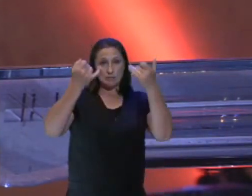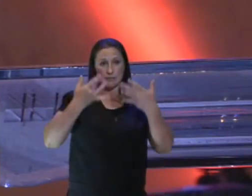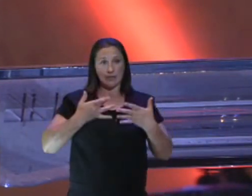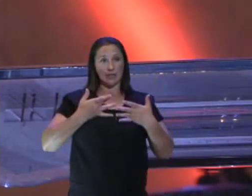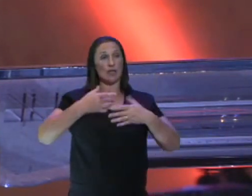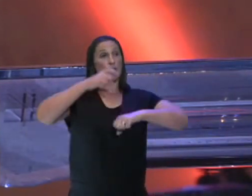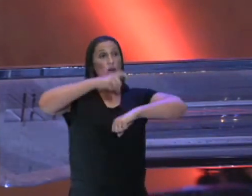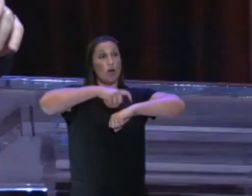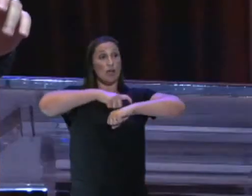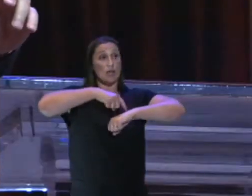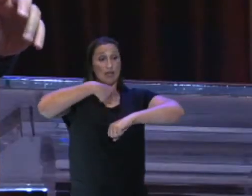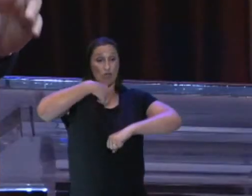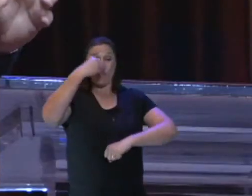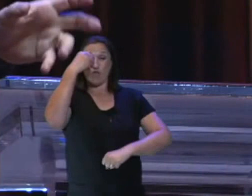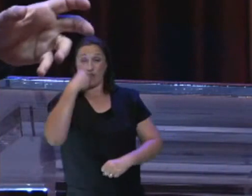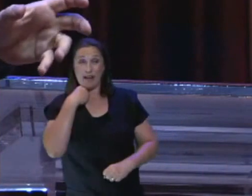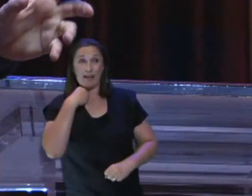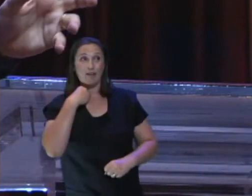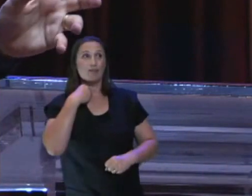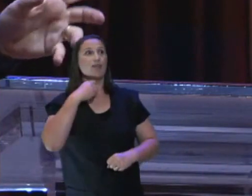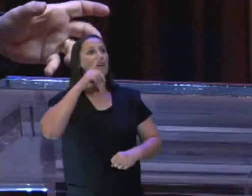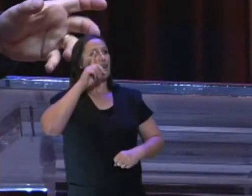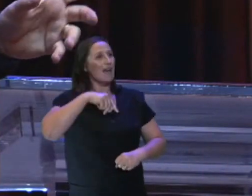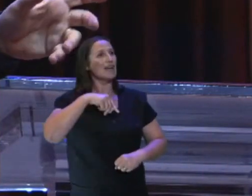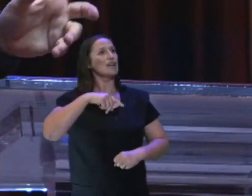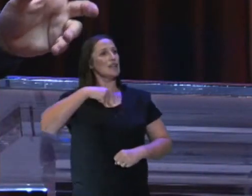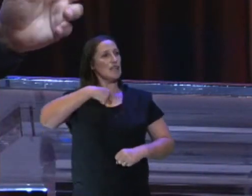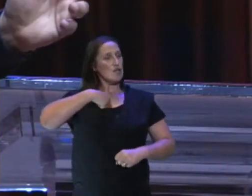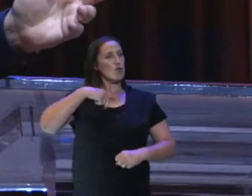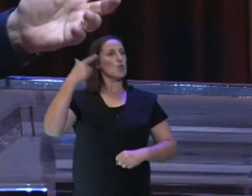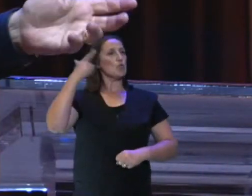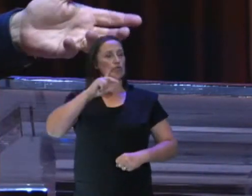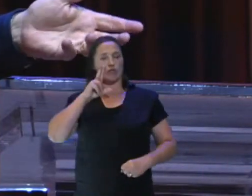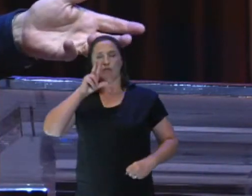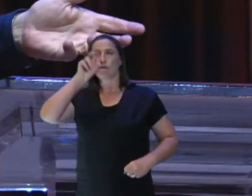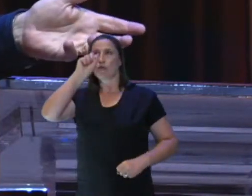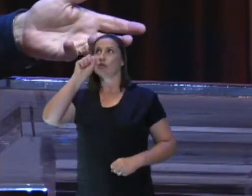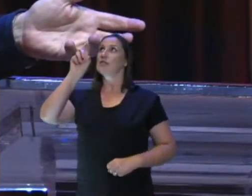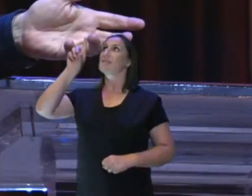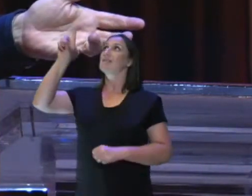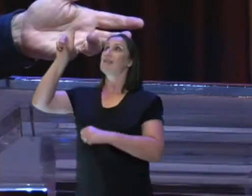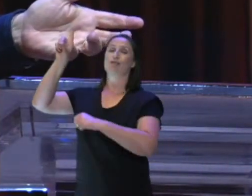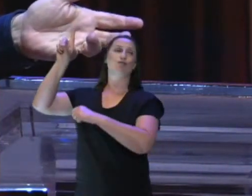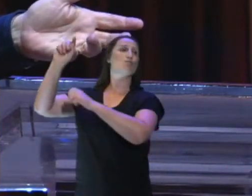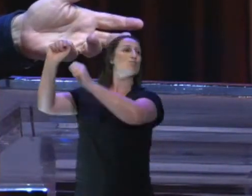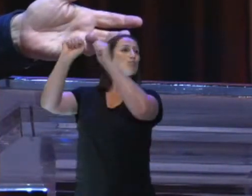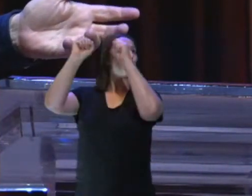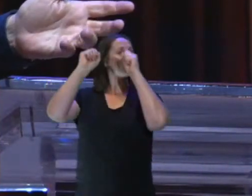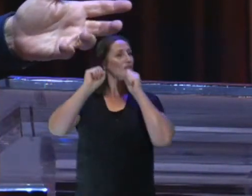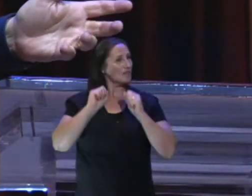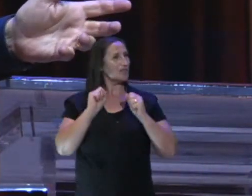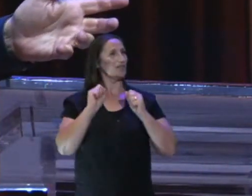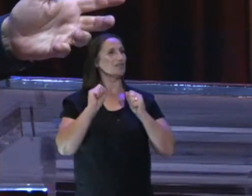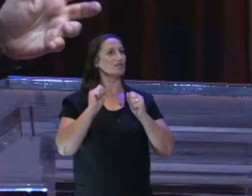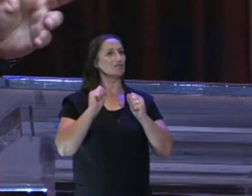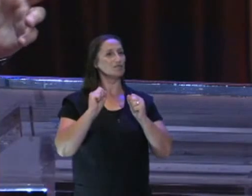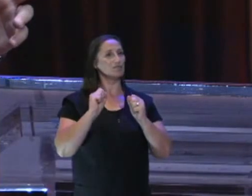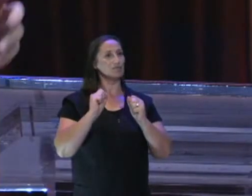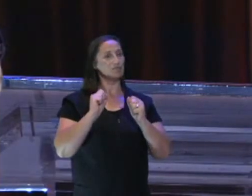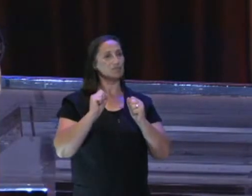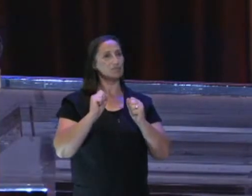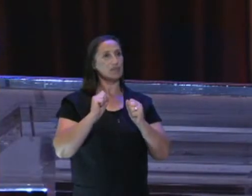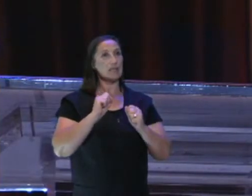forte, porque o poder de Deus se aperfeiçoa na minha fraqueza. Se a obra